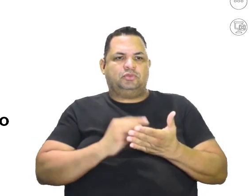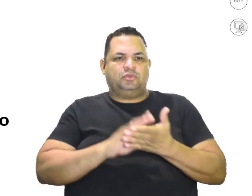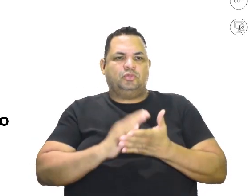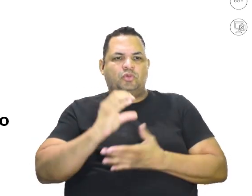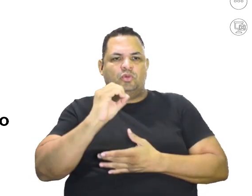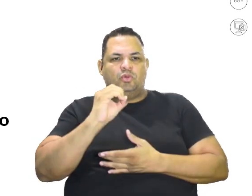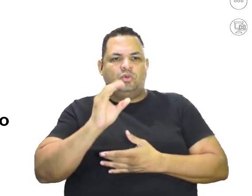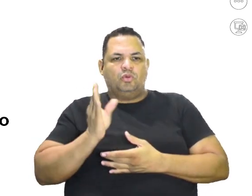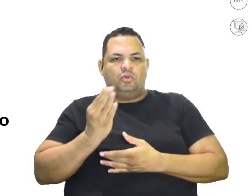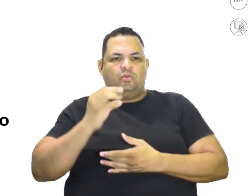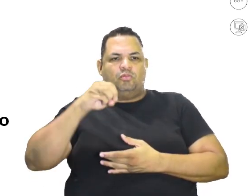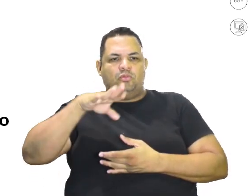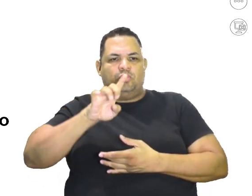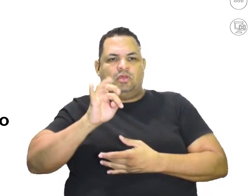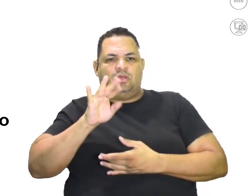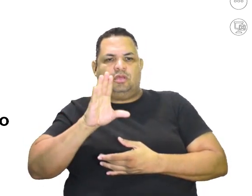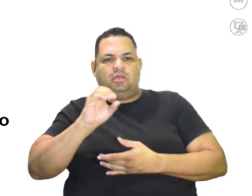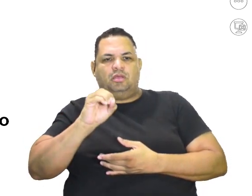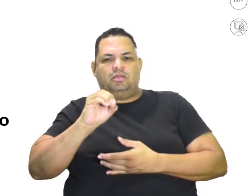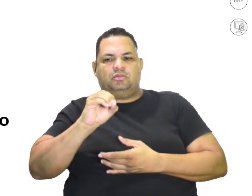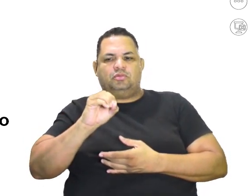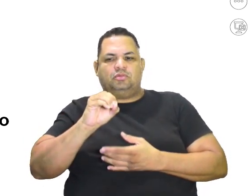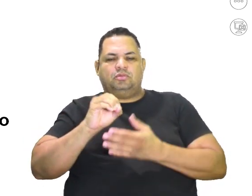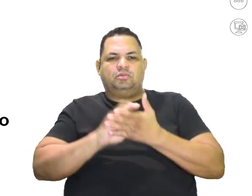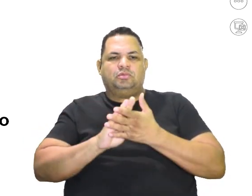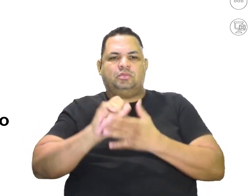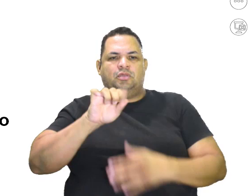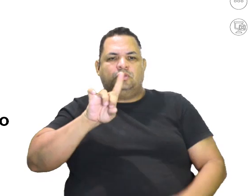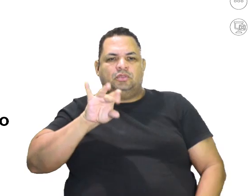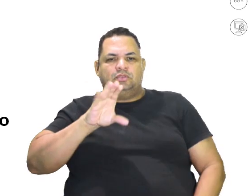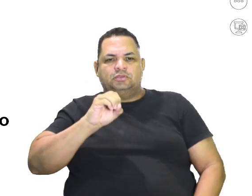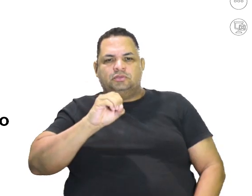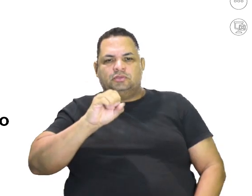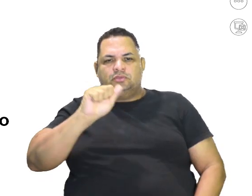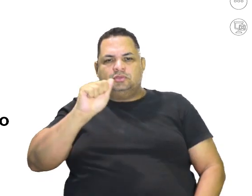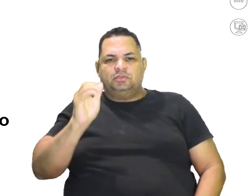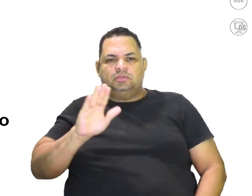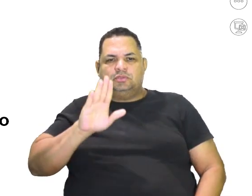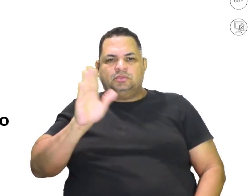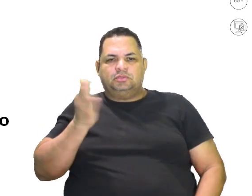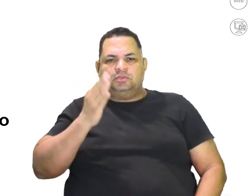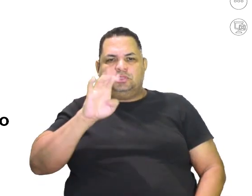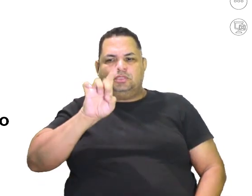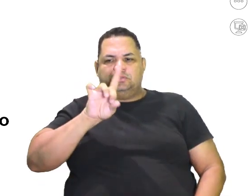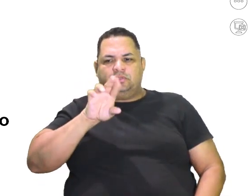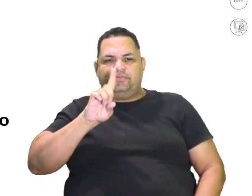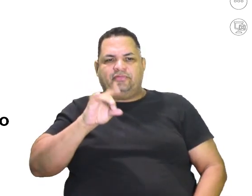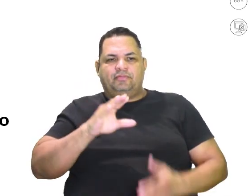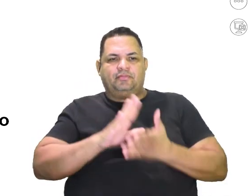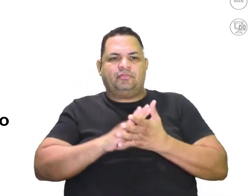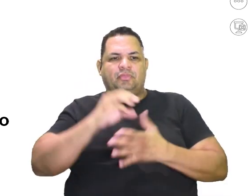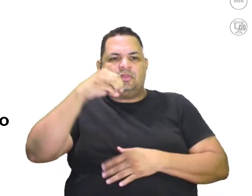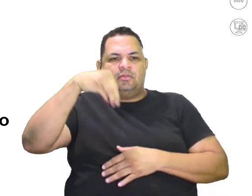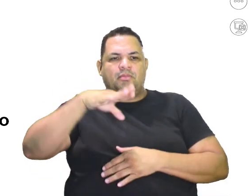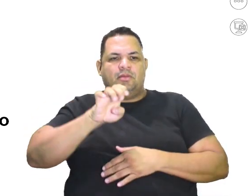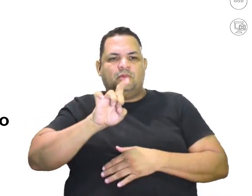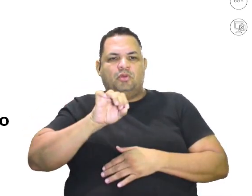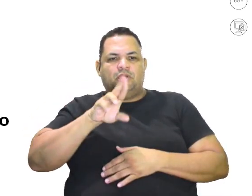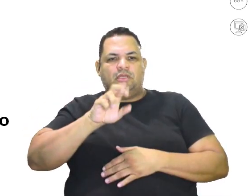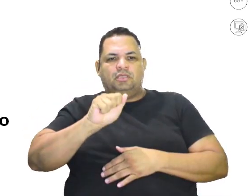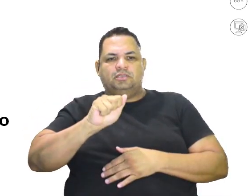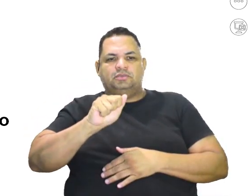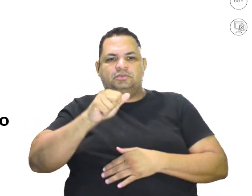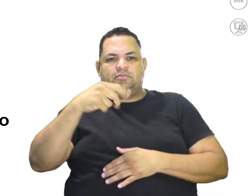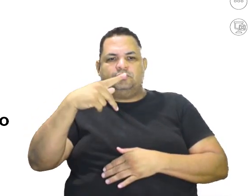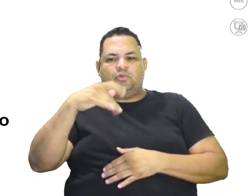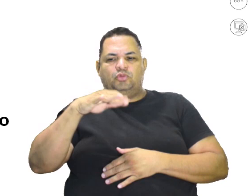Aloysio de Azevedo, recomendo a leitura, e também Memórias Póstumas de Brás Cubas,